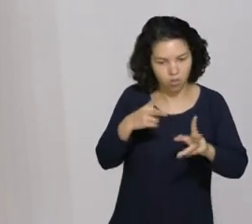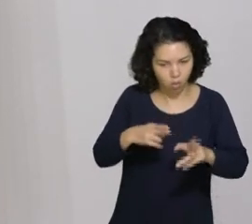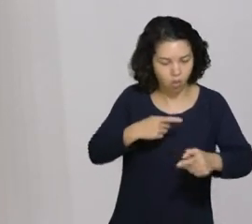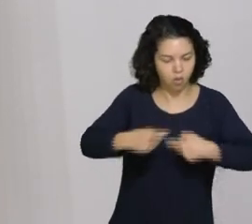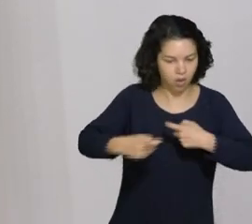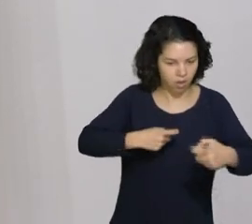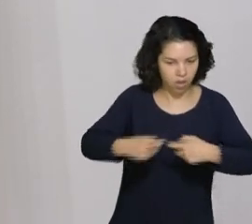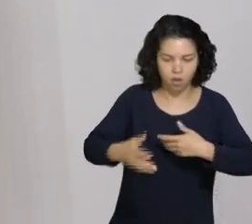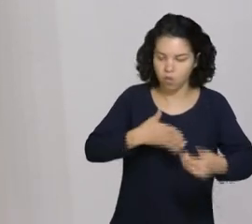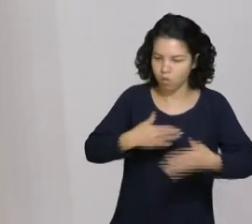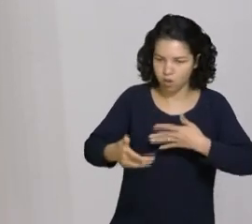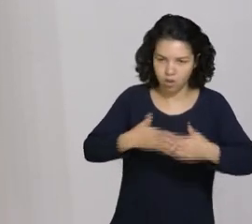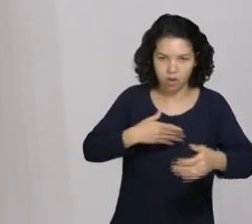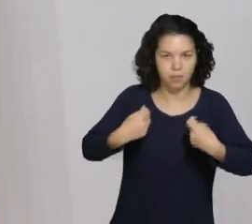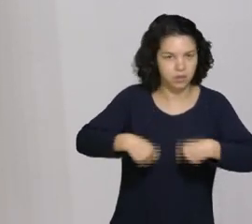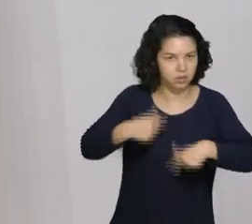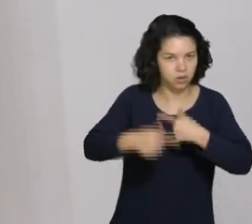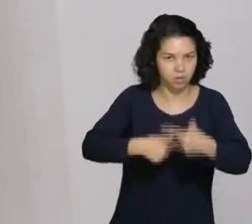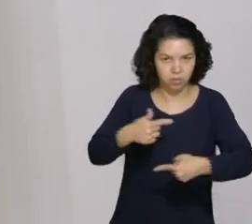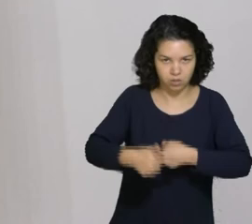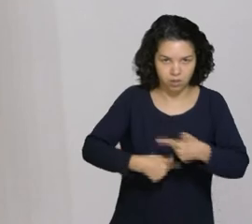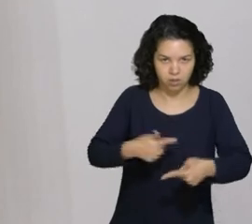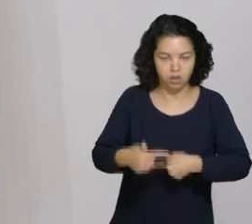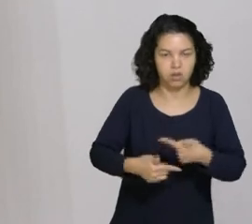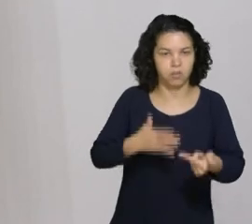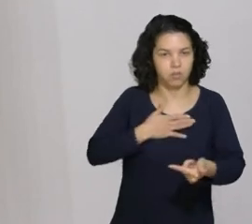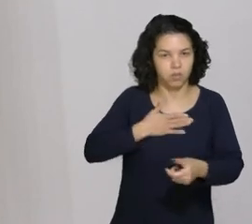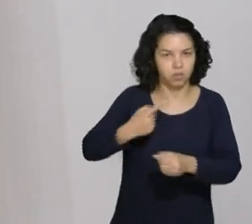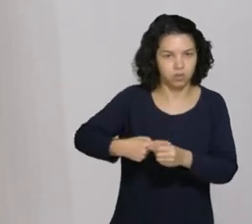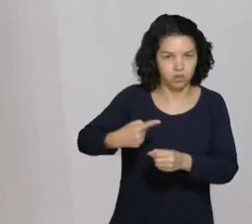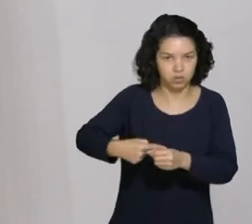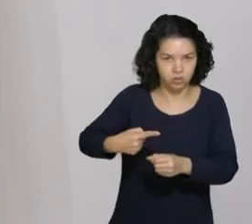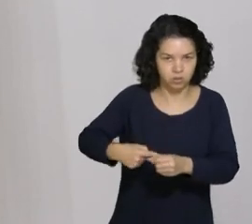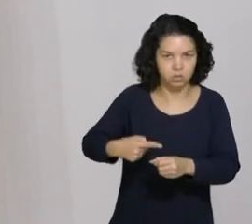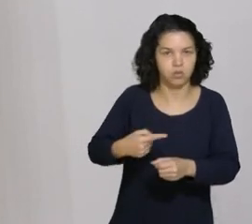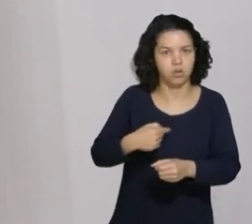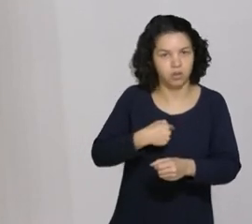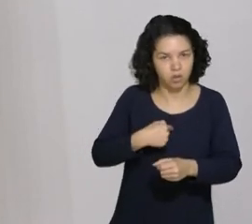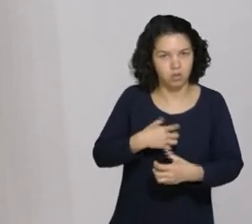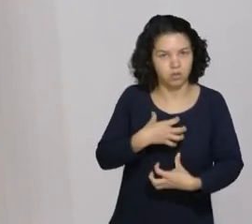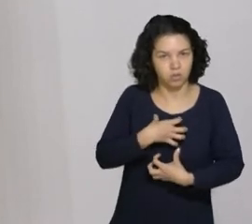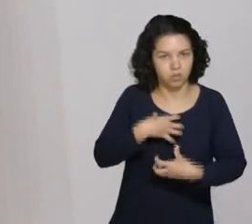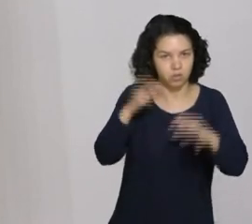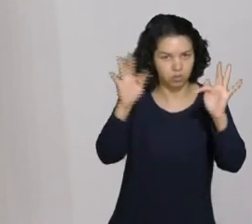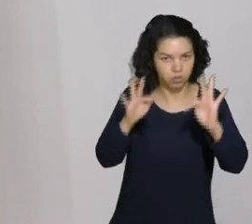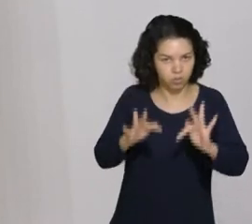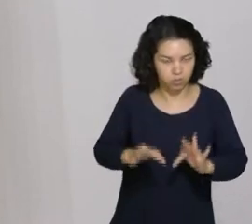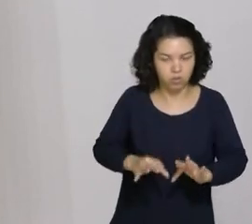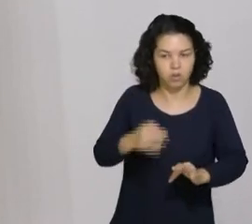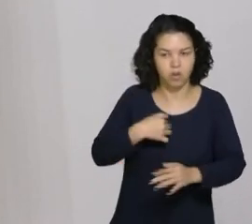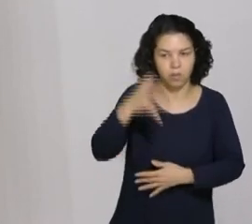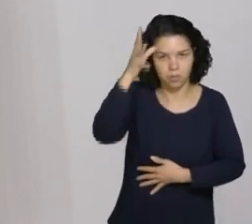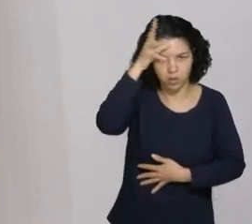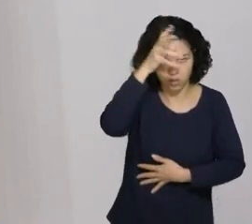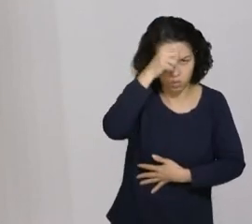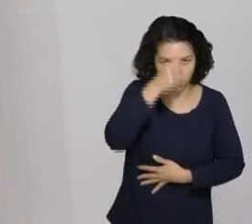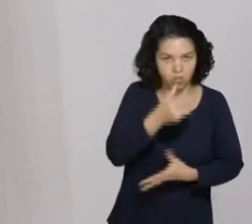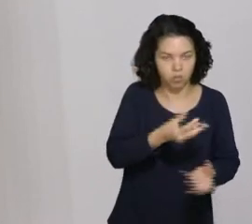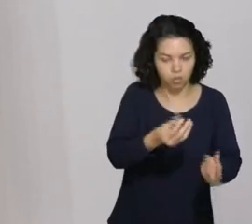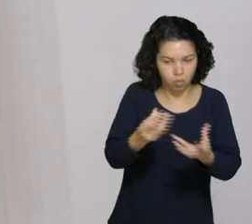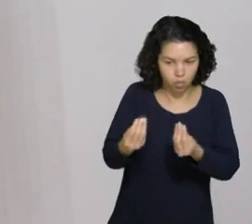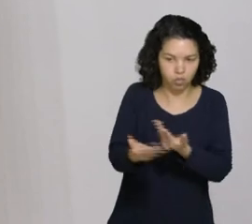frente quando precisa fiz o meu trabalho sempre o meu Município me sinto muito feliz e com vocês aprender muito muito mesmo